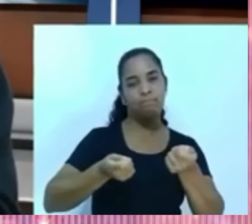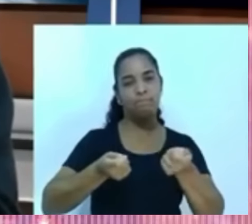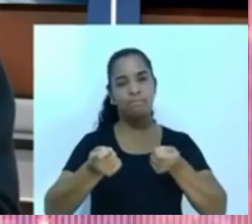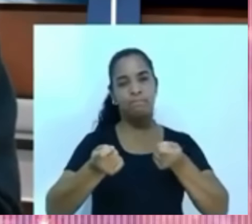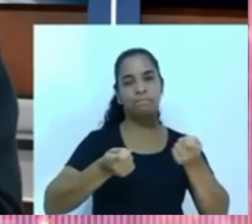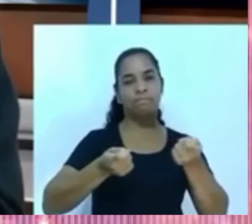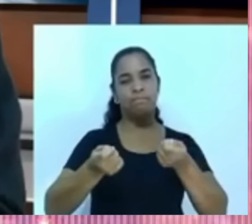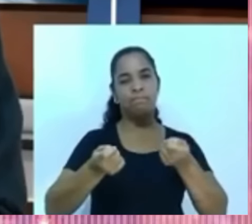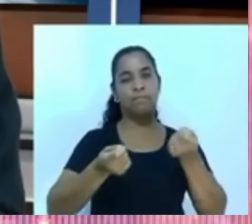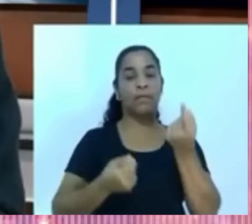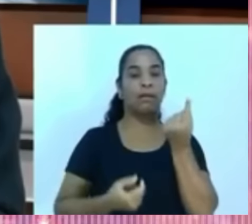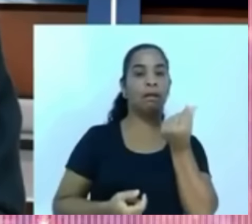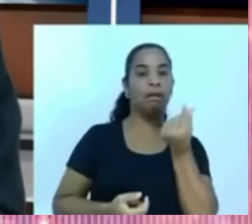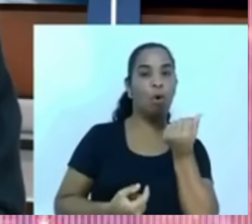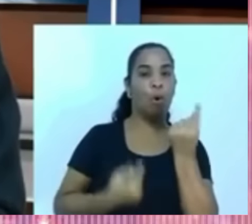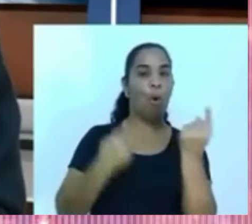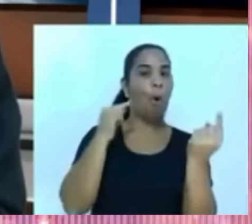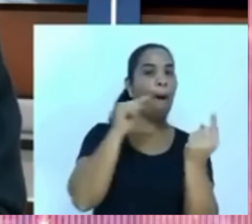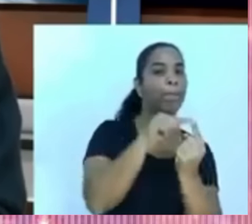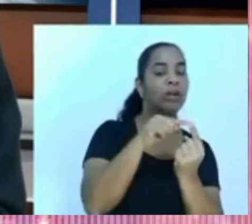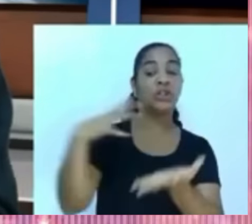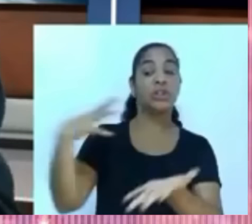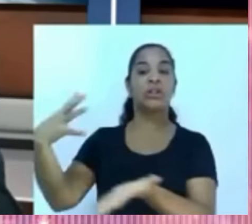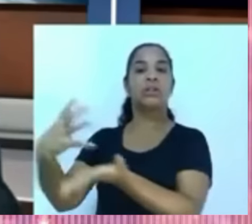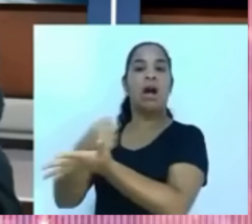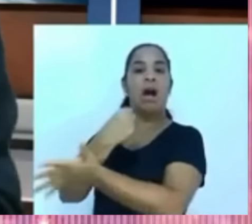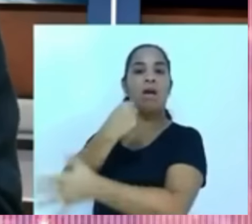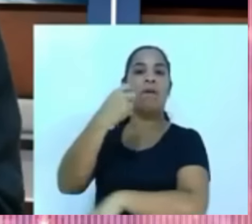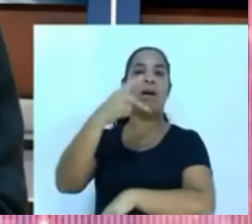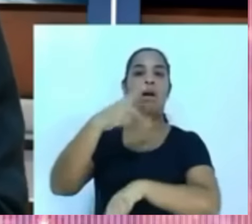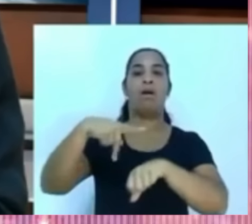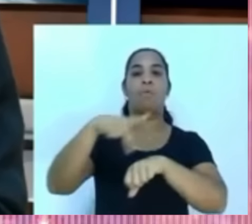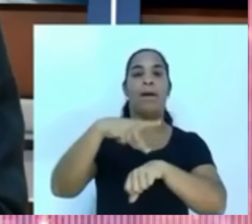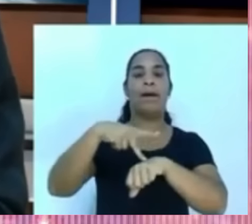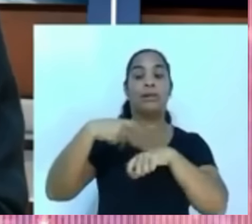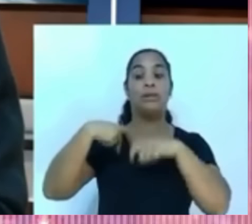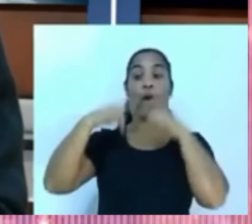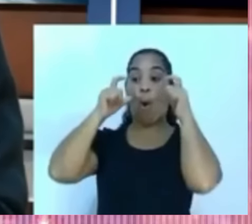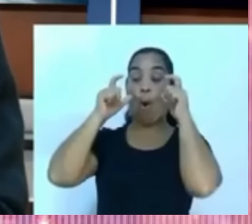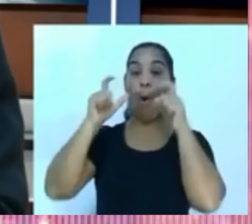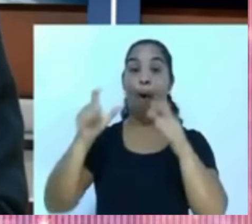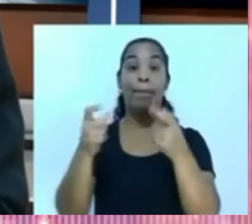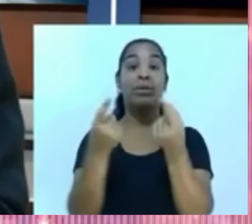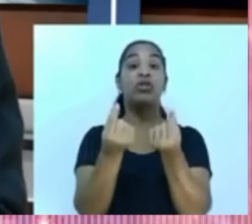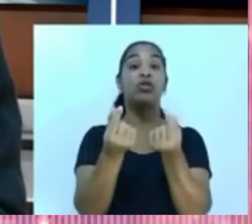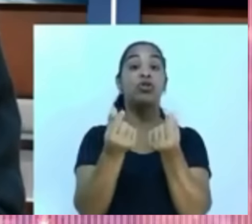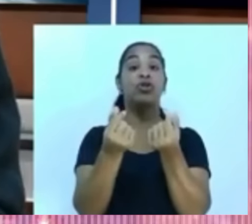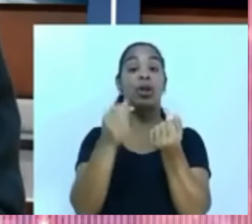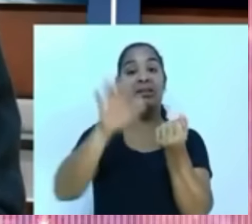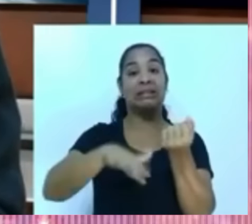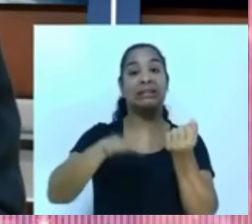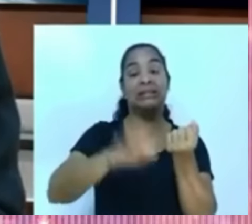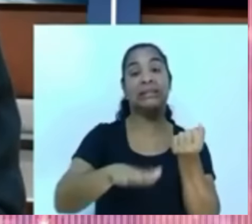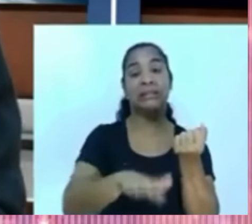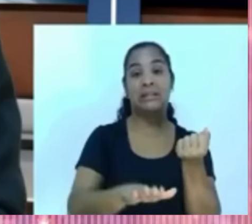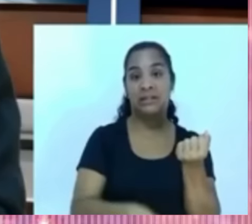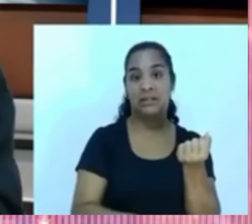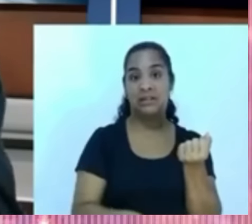Econômica para salvar o país reduz a moeda ao nada temos aqui muito próximo a